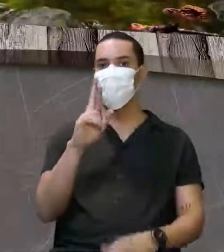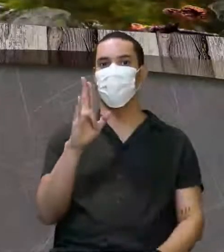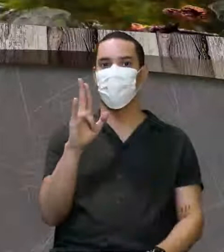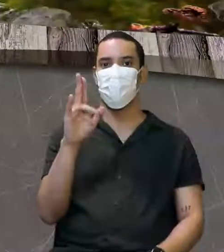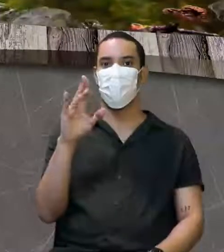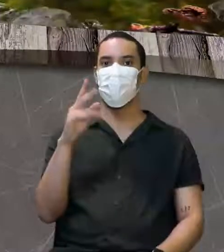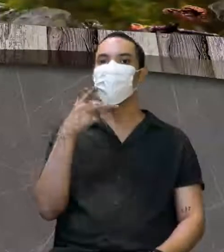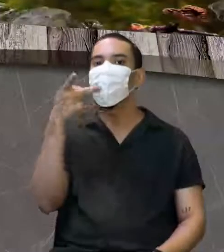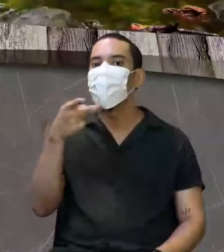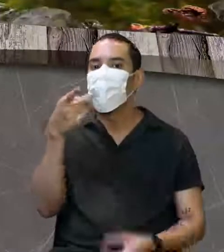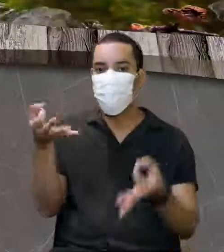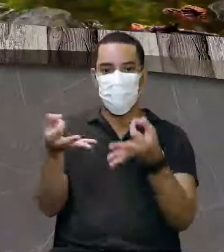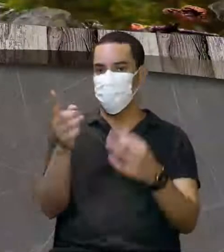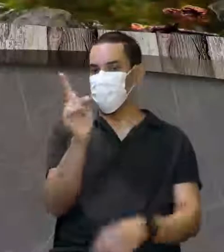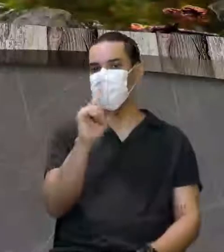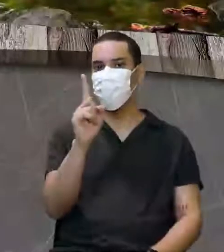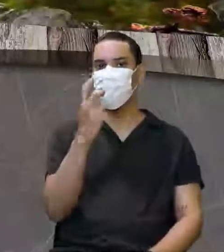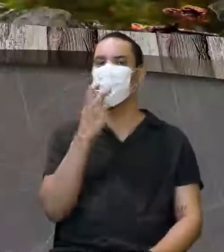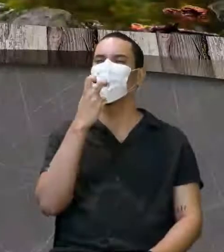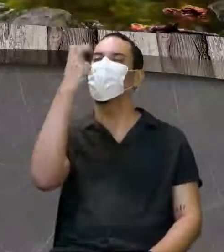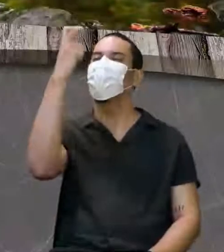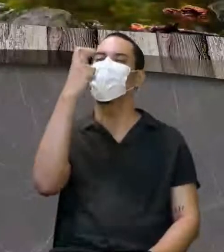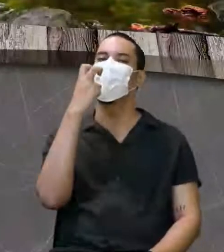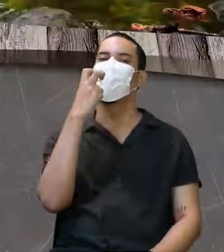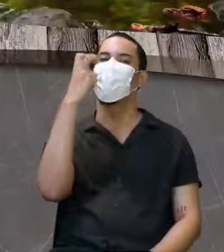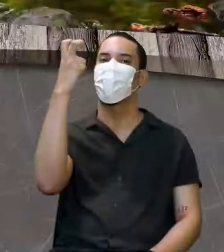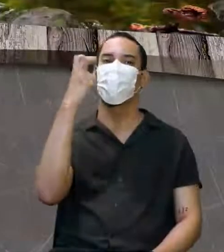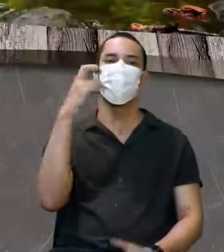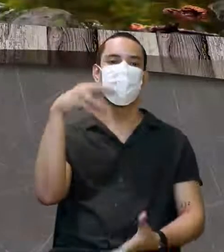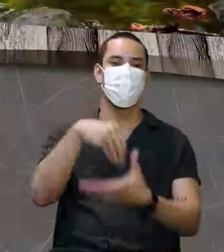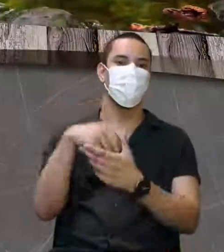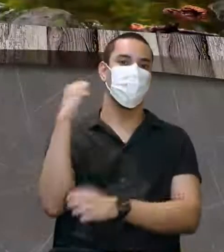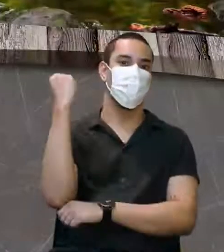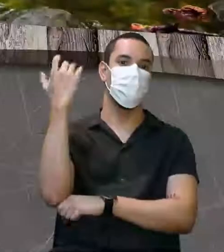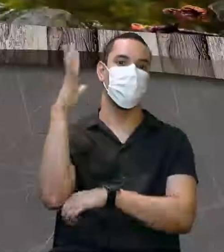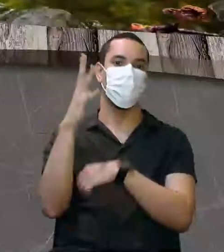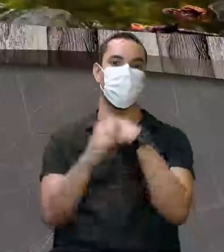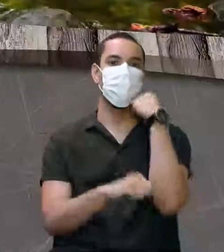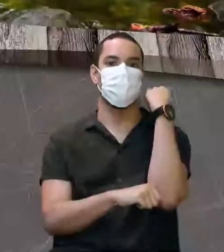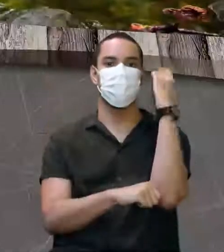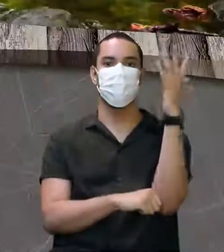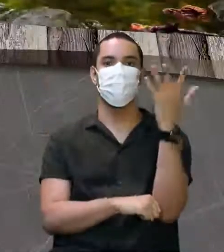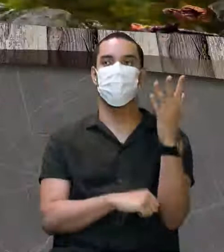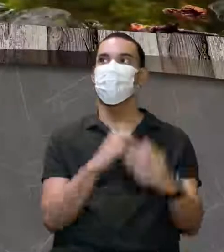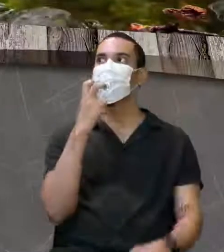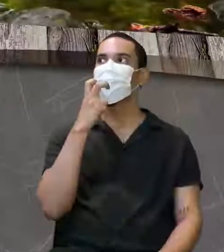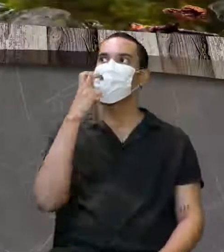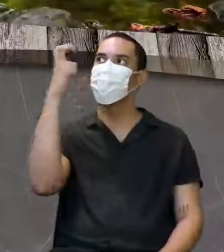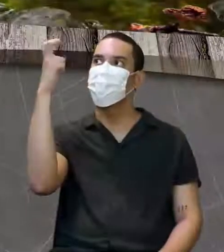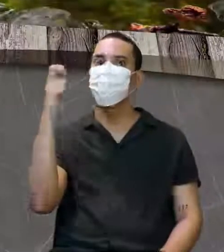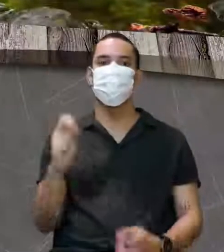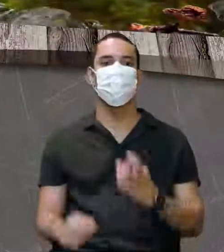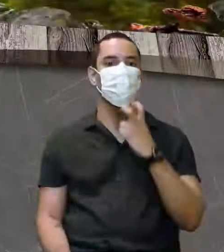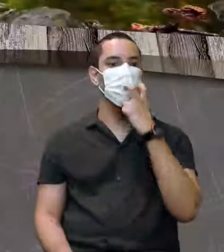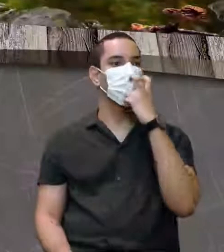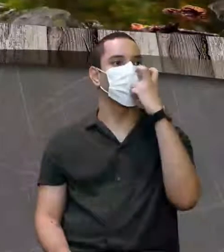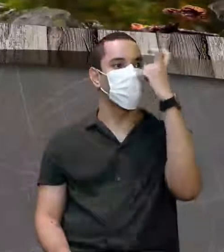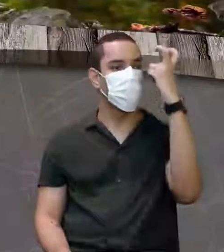sons, gritavam, né? Não tem quando a gente está dentro da mata, aí a gente vai a alguma certa distância, foi ver alguma coisa,